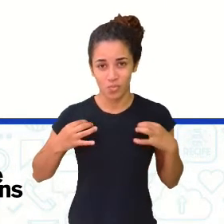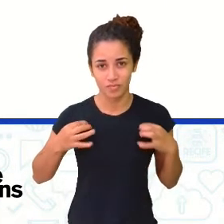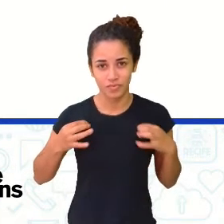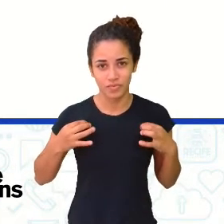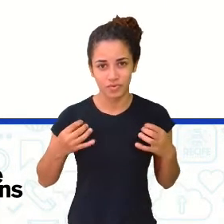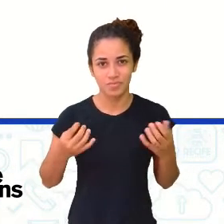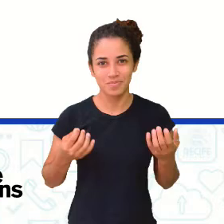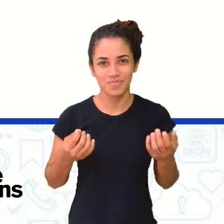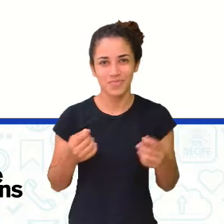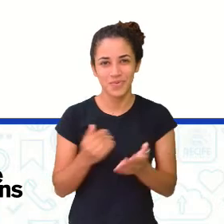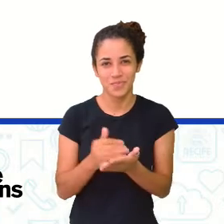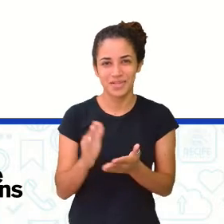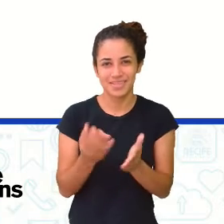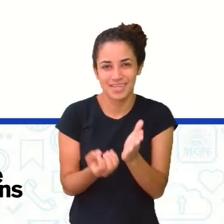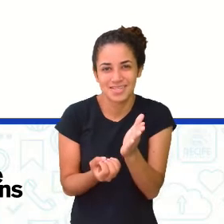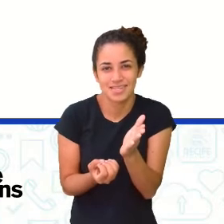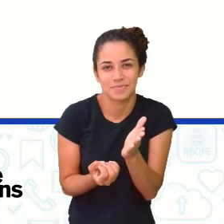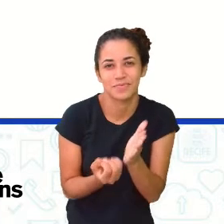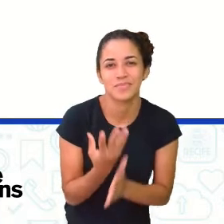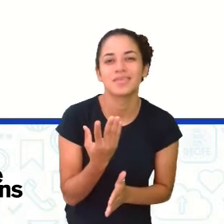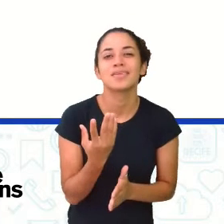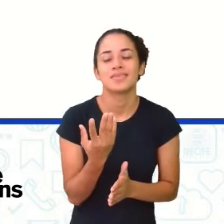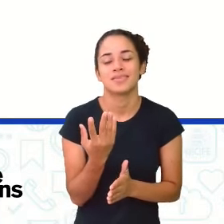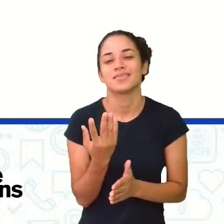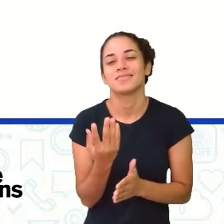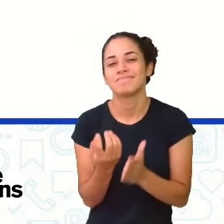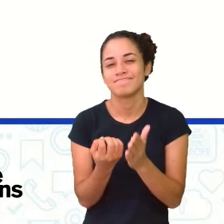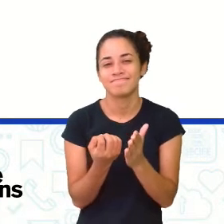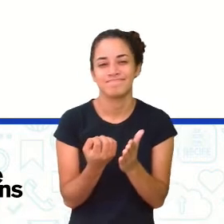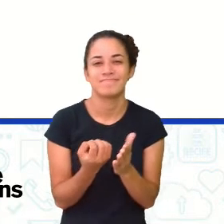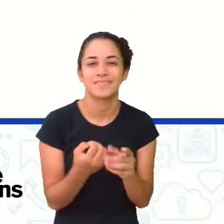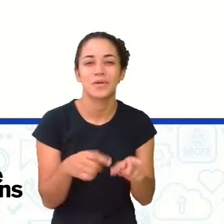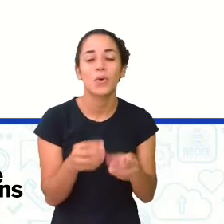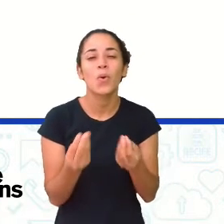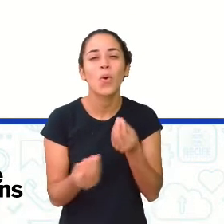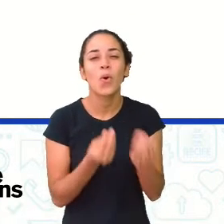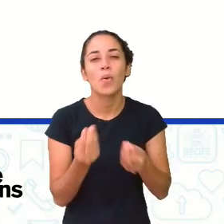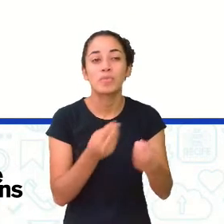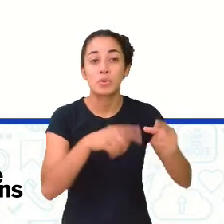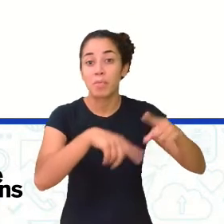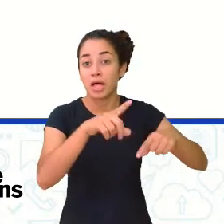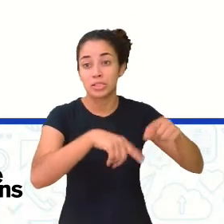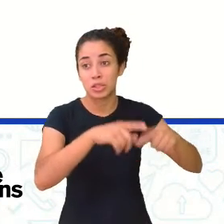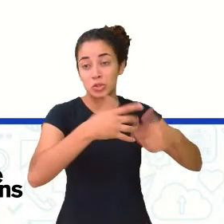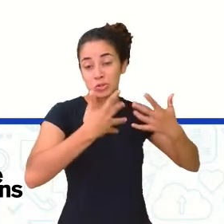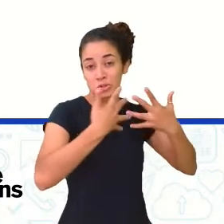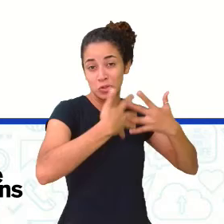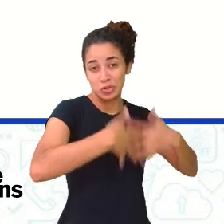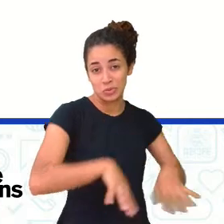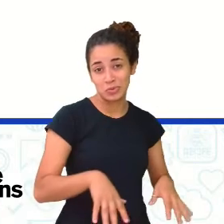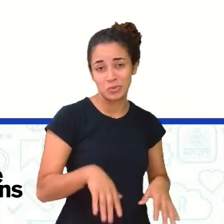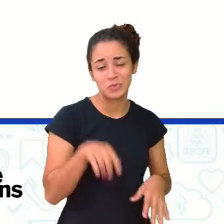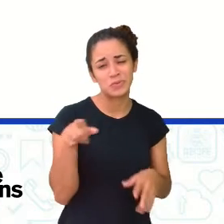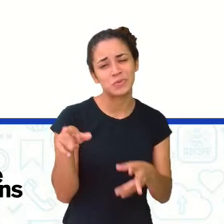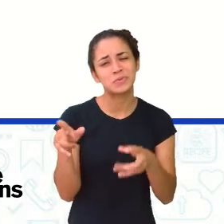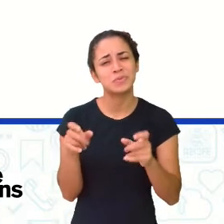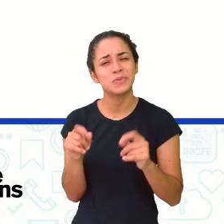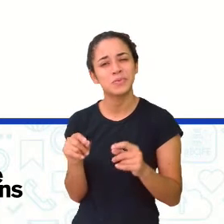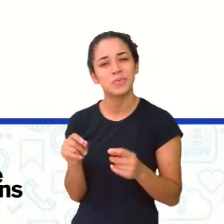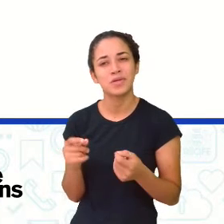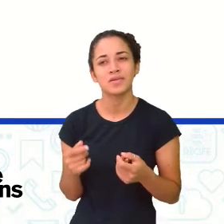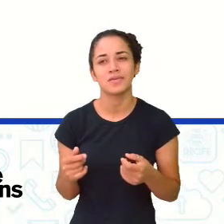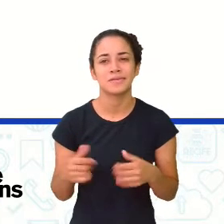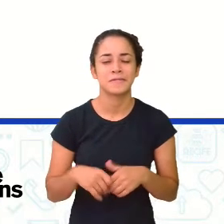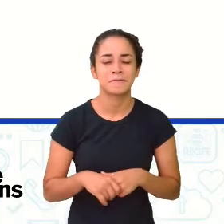começam a surgir justamente advindos desses materiais naturais, e você vê ali aquele recorte,